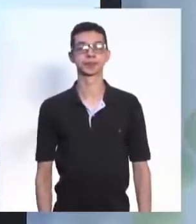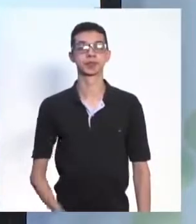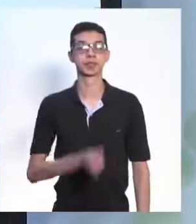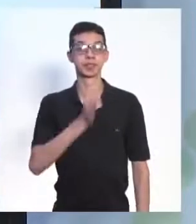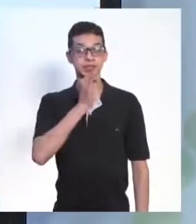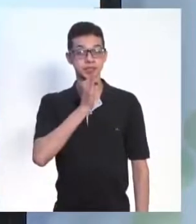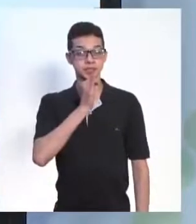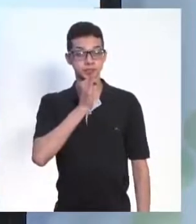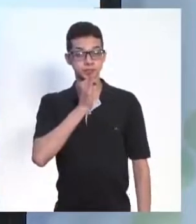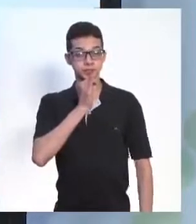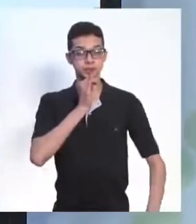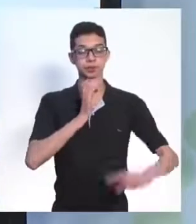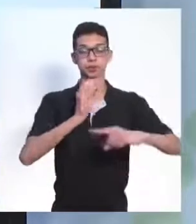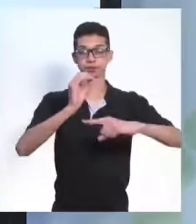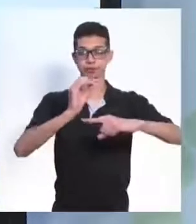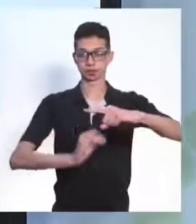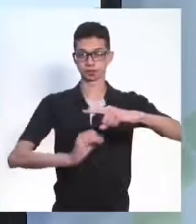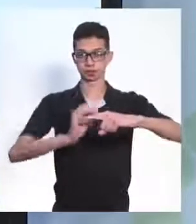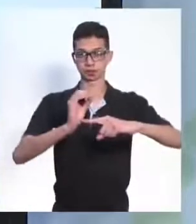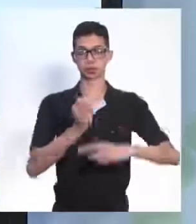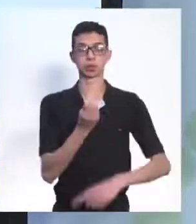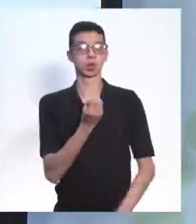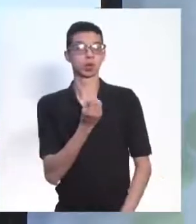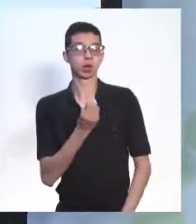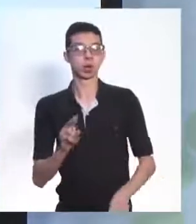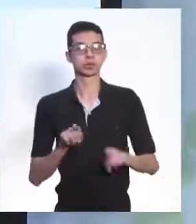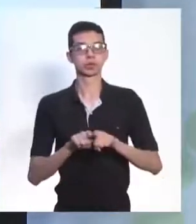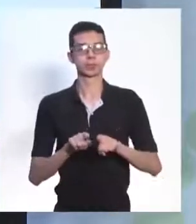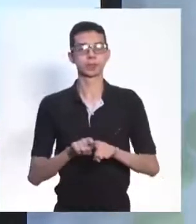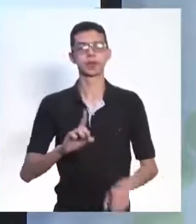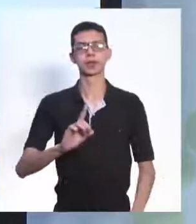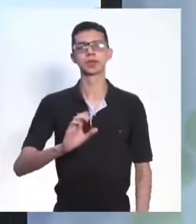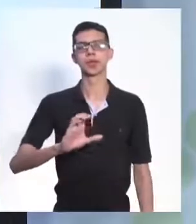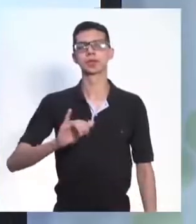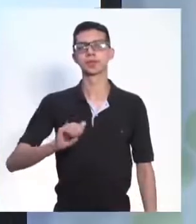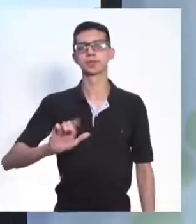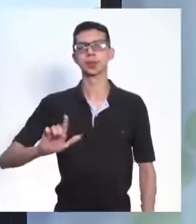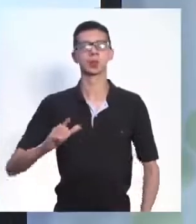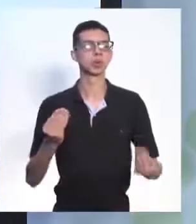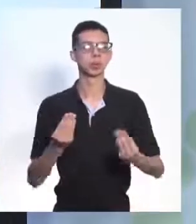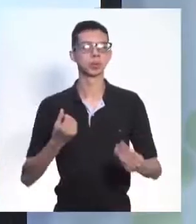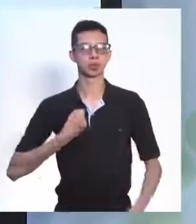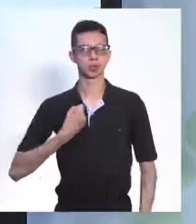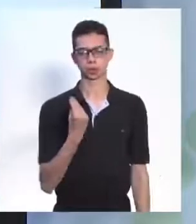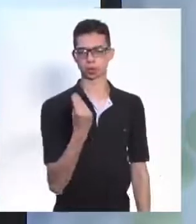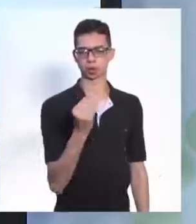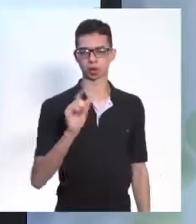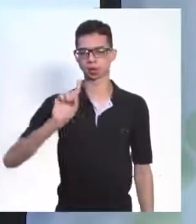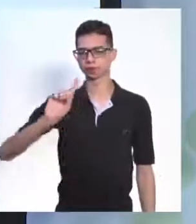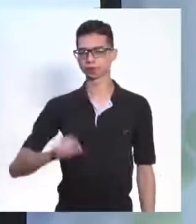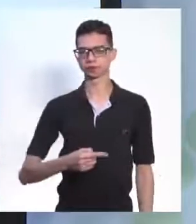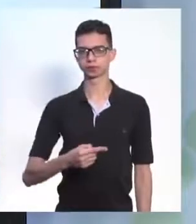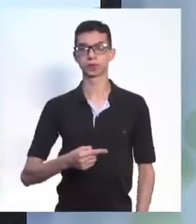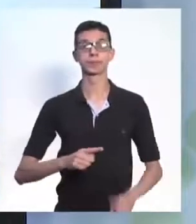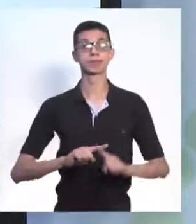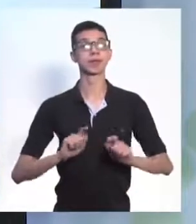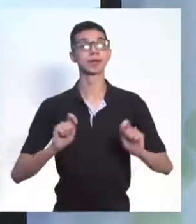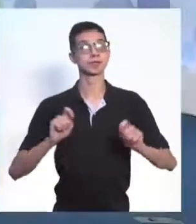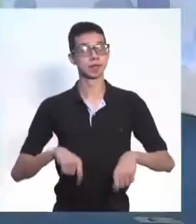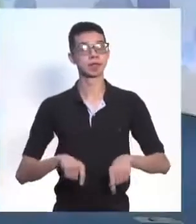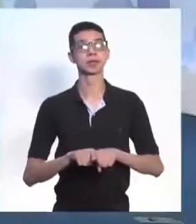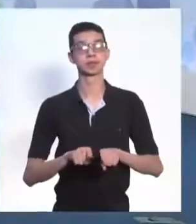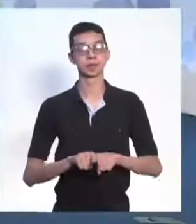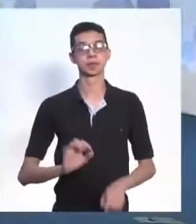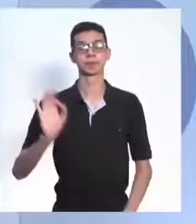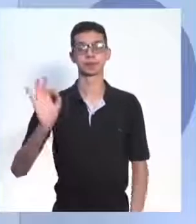forma fracionária ou seja na forma decimal. Só que a gente também pode representar isso na forma percentual,